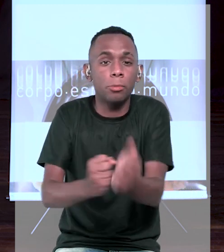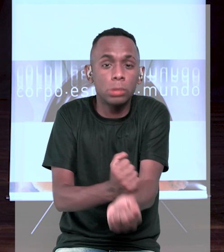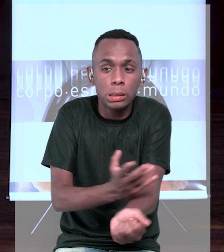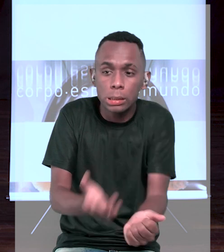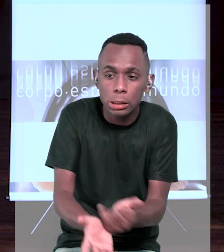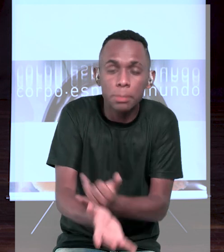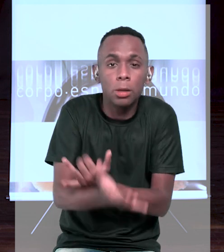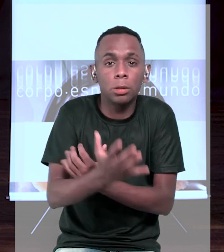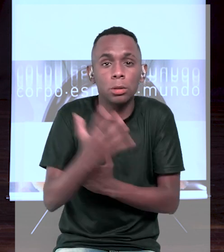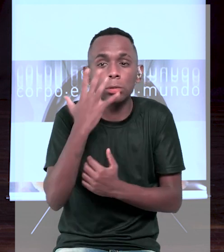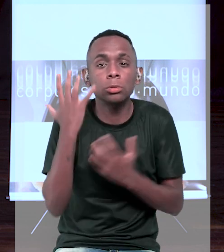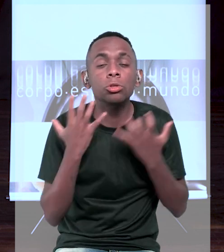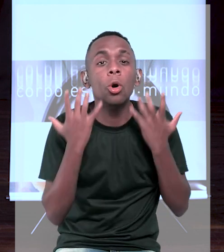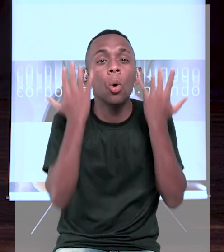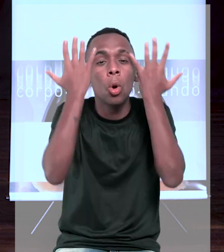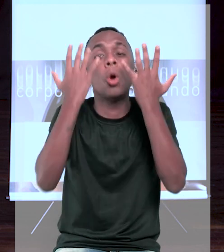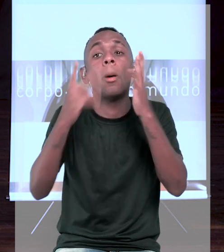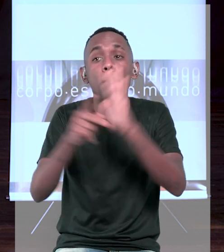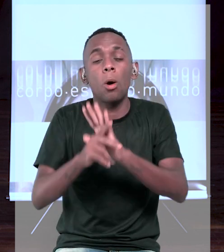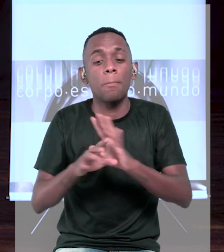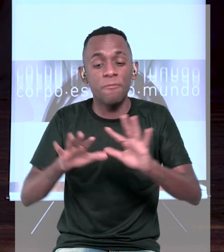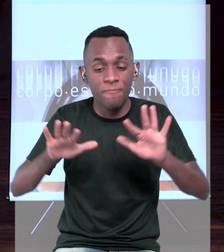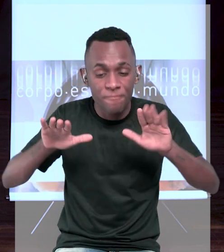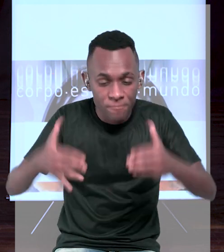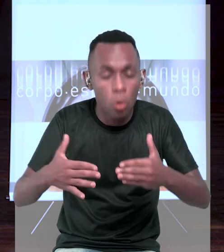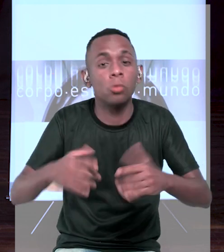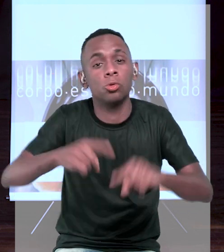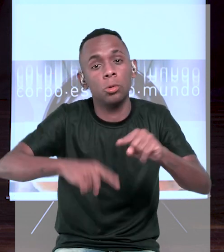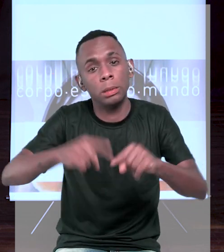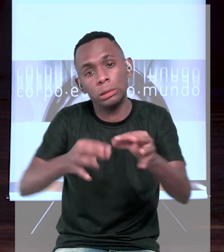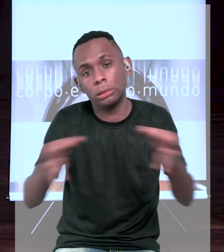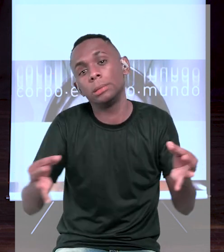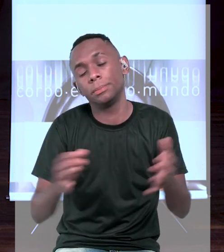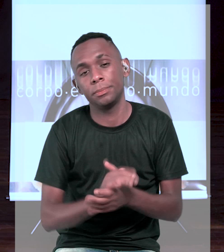paixões despertadas por objetos sensíveis.